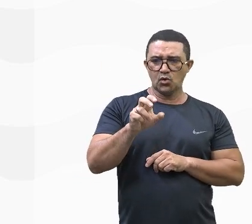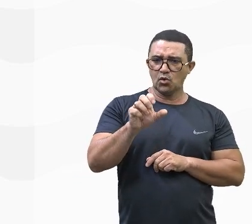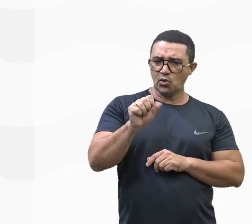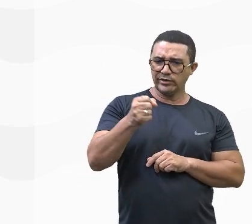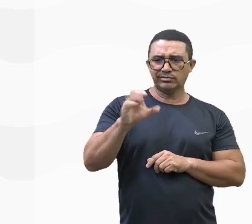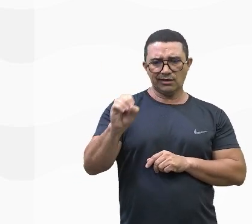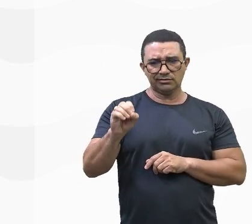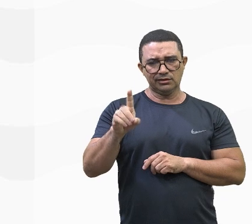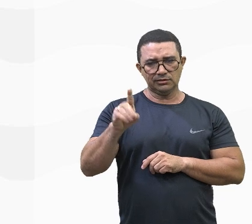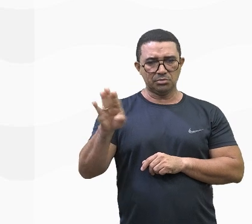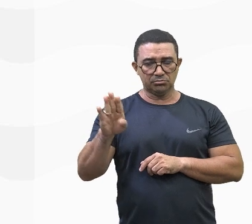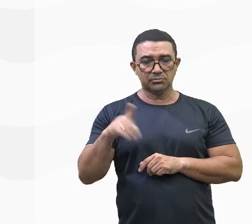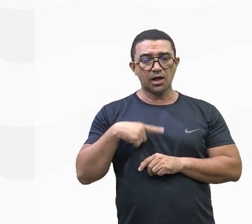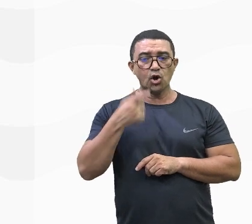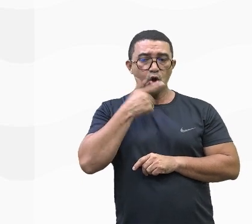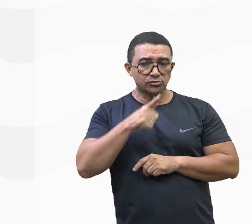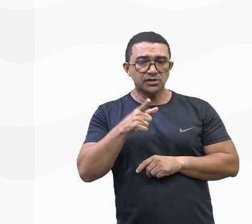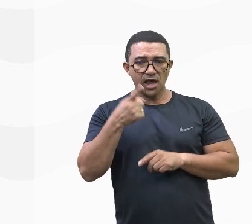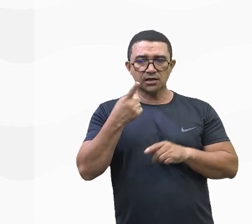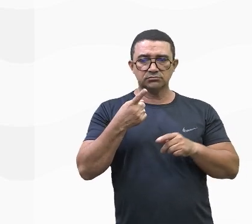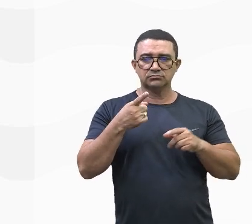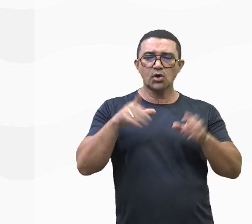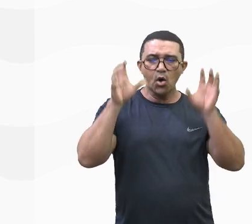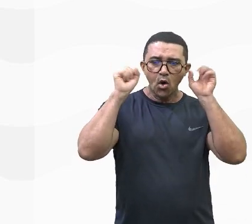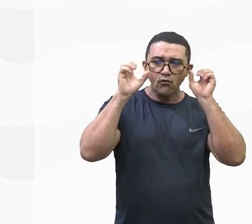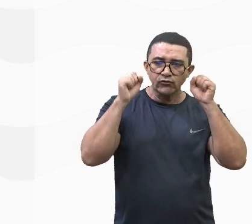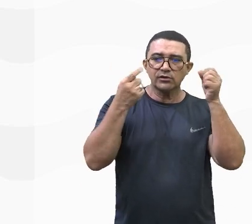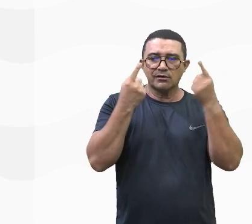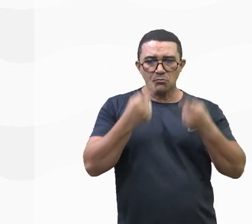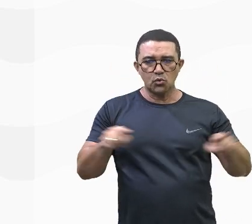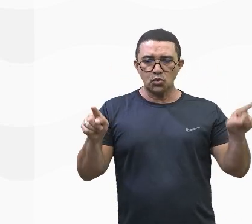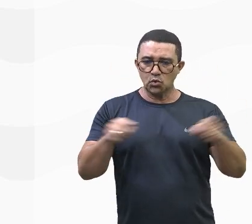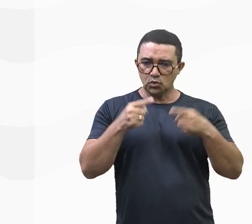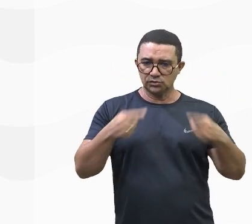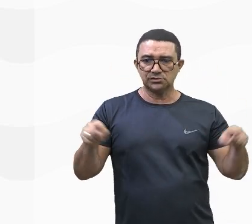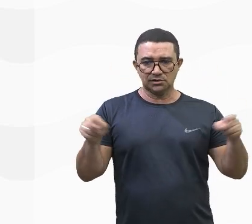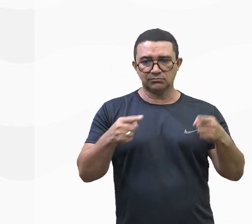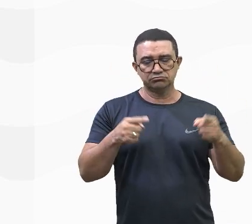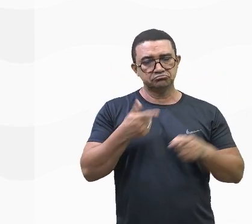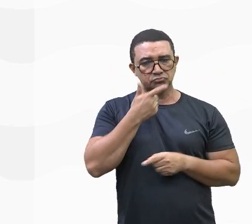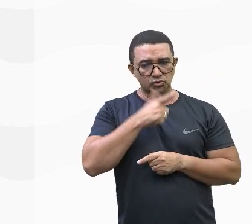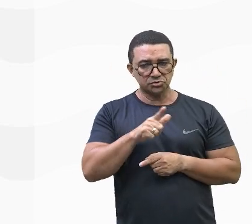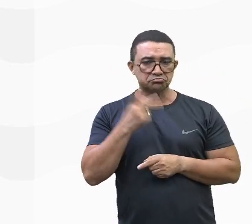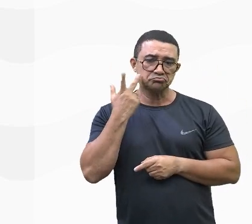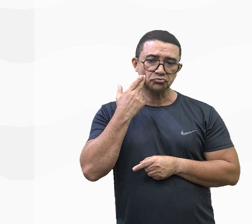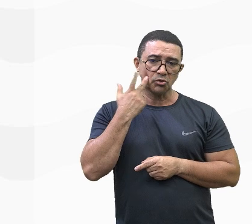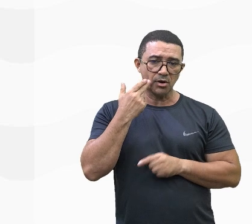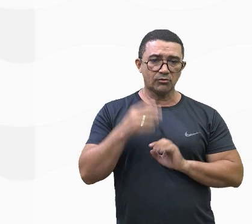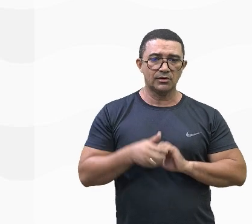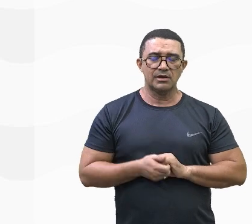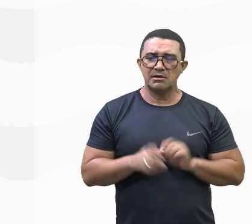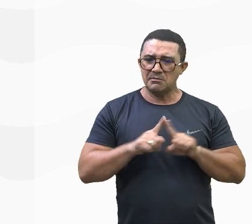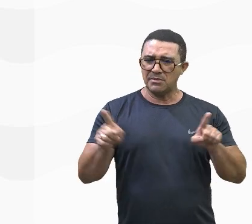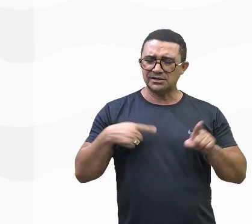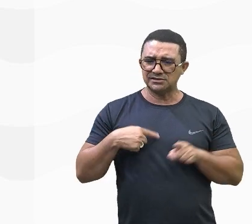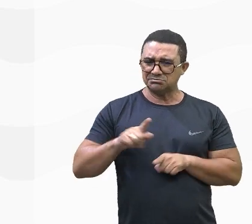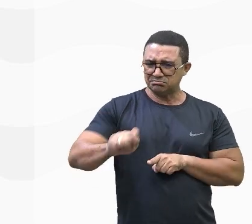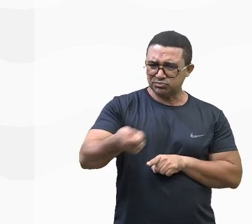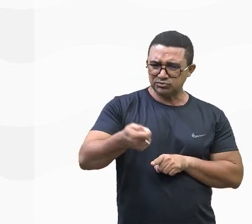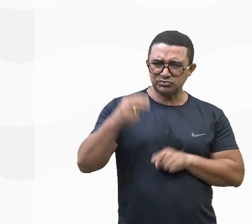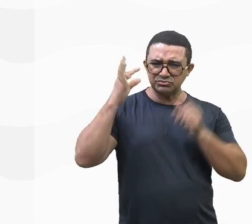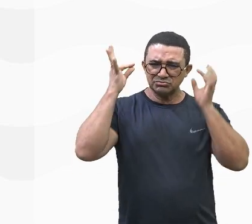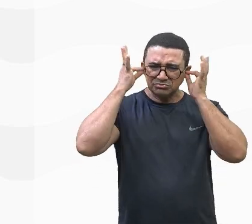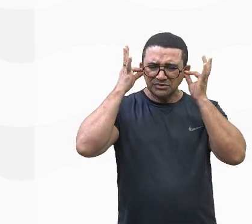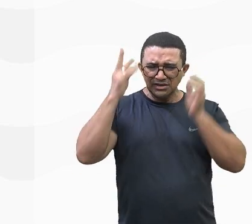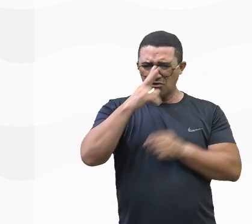é conseguir ouvir a música e os sons externos ao headphone, né? Se a música impede de ouvir os sons externos,